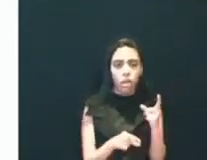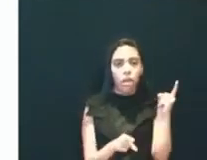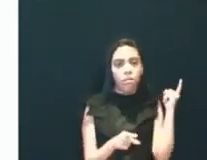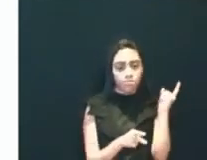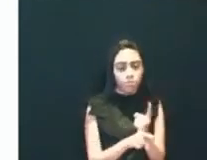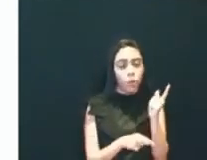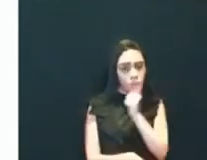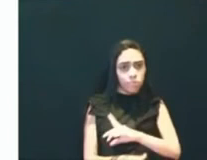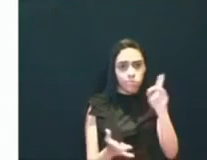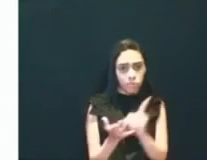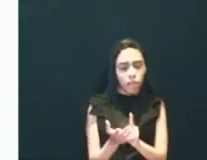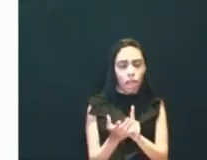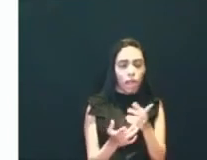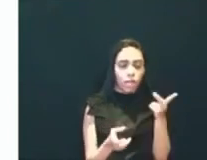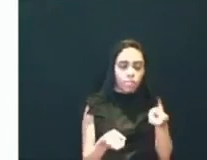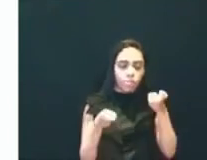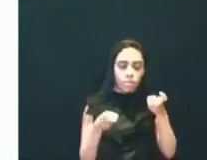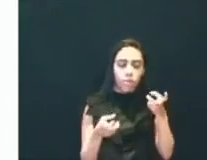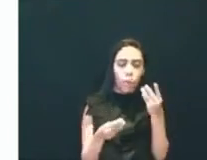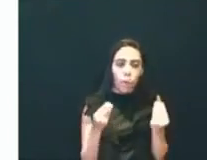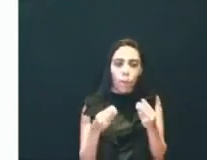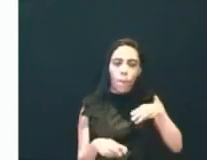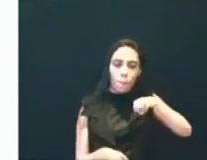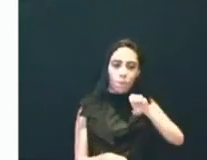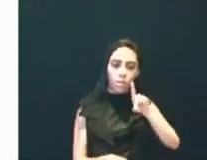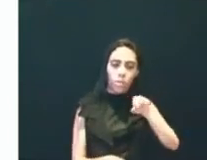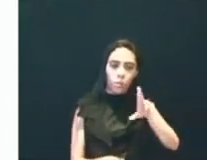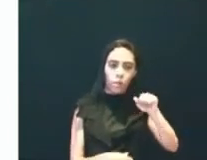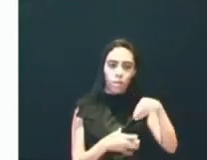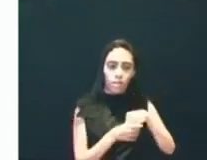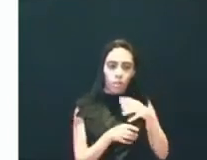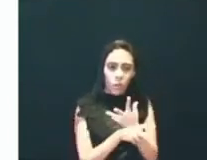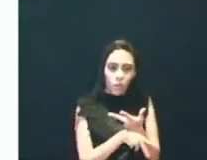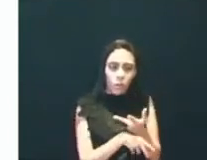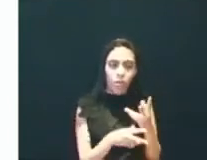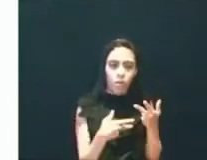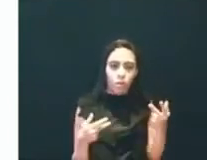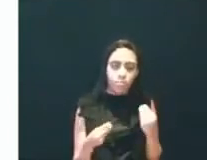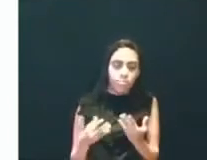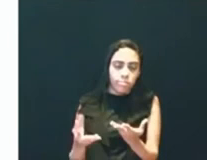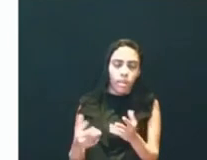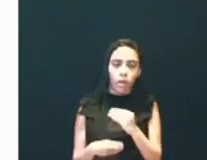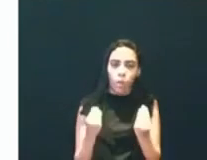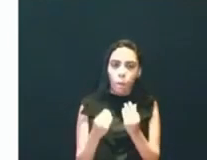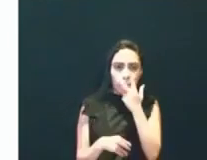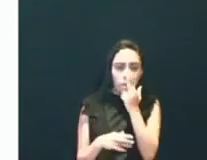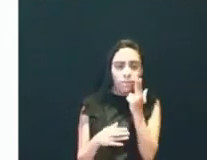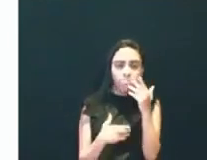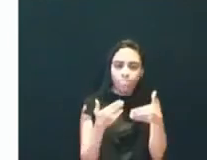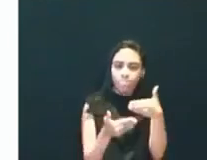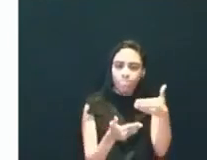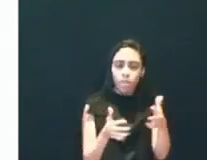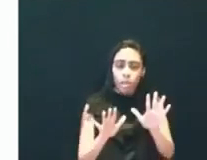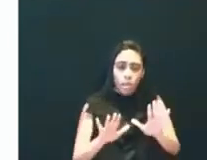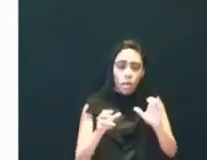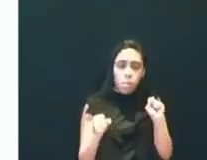resultados consolidados do transplante de medula óssea. Então, nós estamos falando de um procedimento que talvez tenha